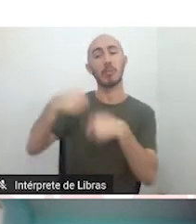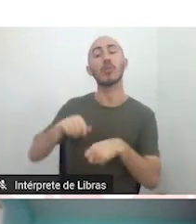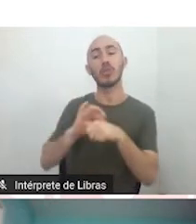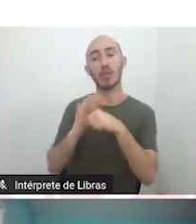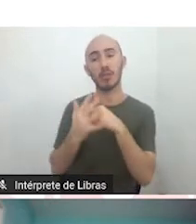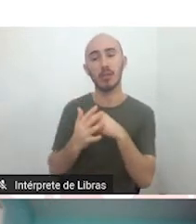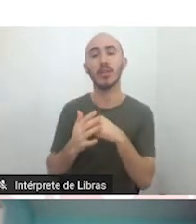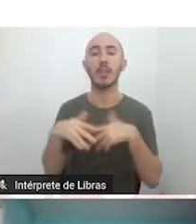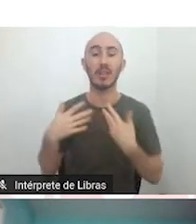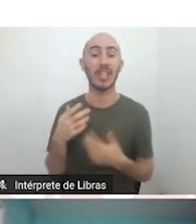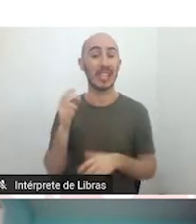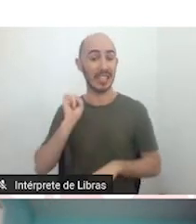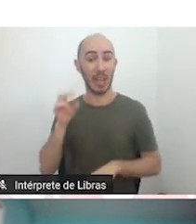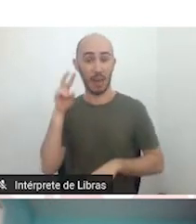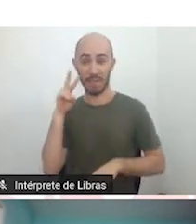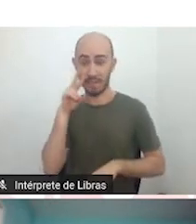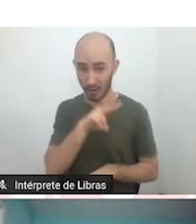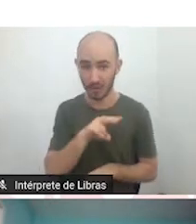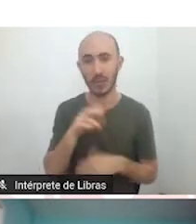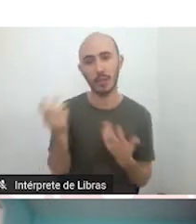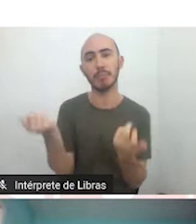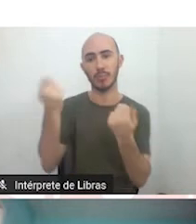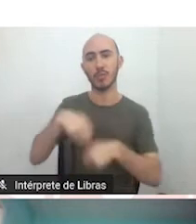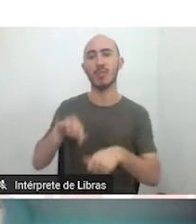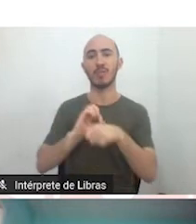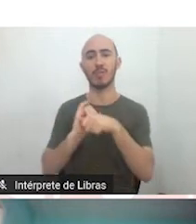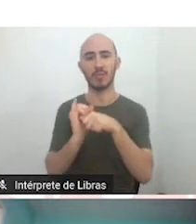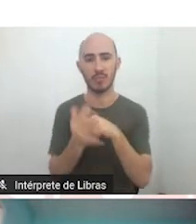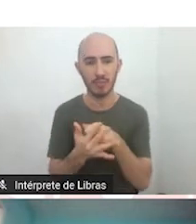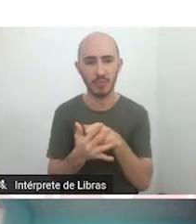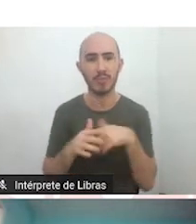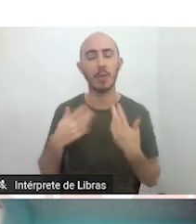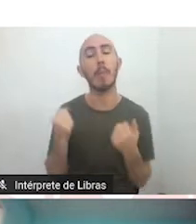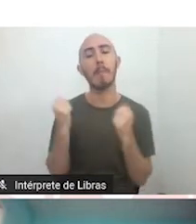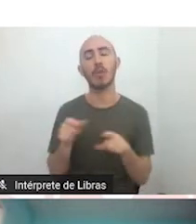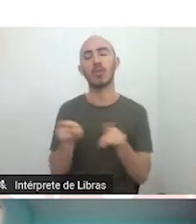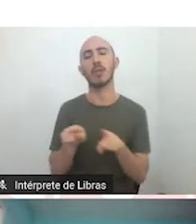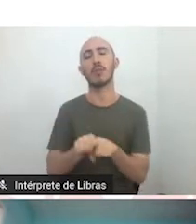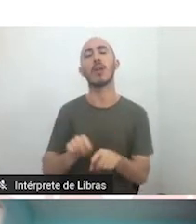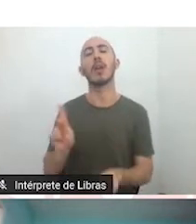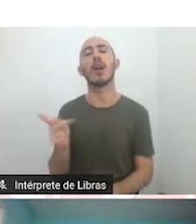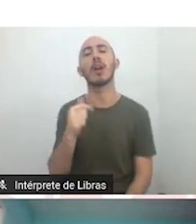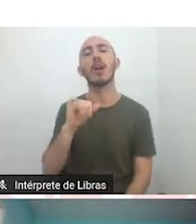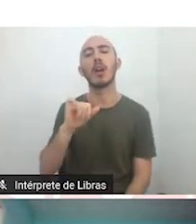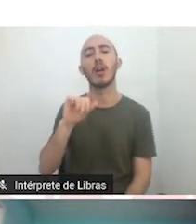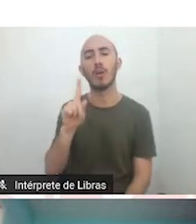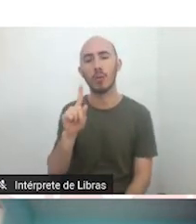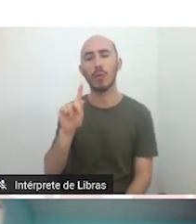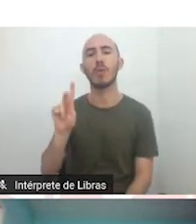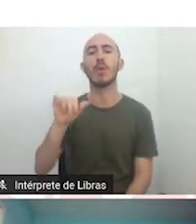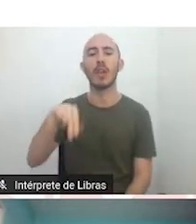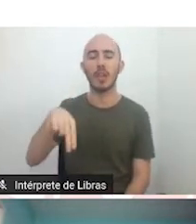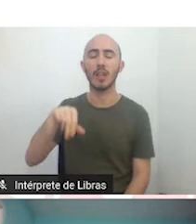coronavírus. Apesar de que em nosso meio a gente tem muito também gripe por H1N1, certo? Nós temos vacina para H1N1,